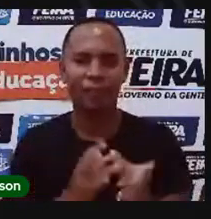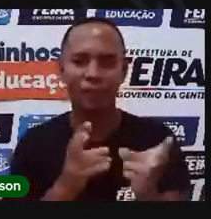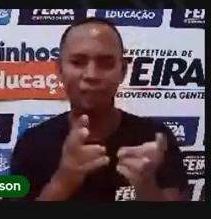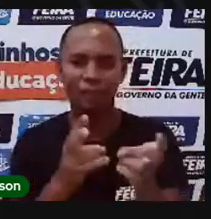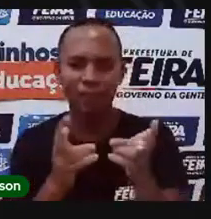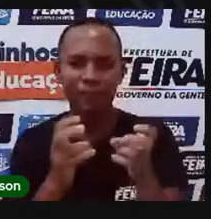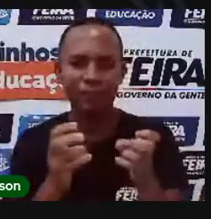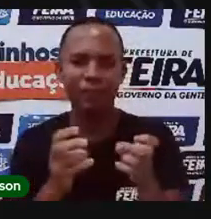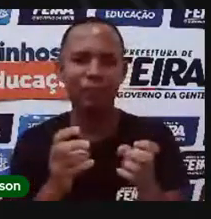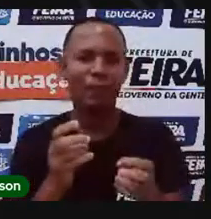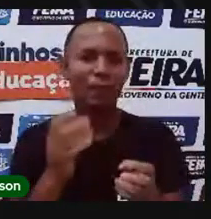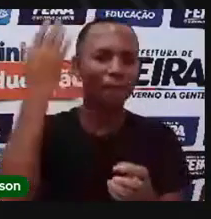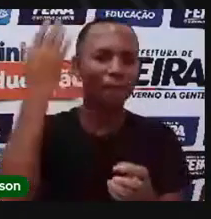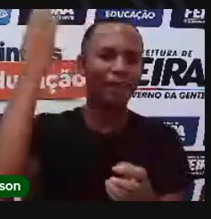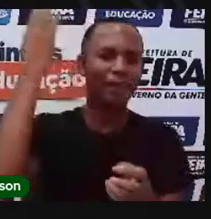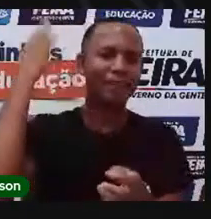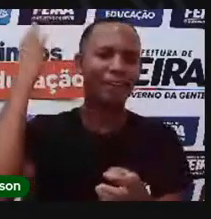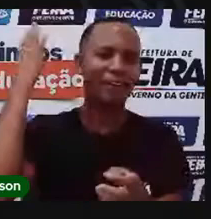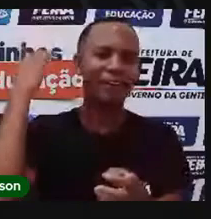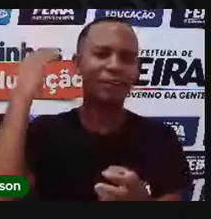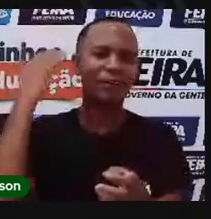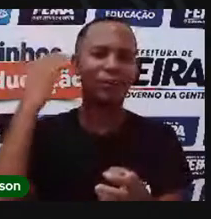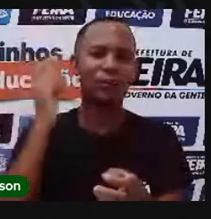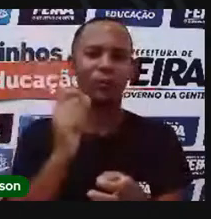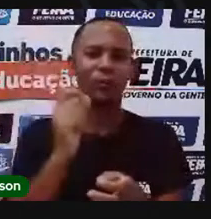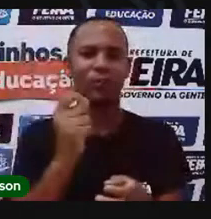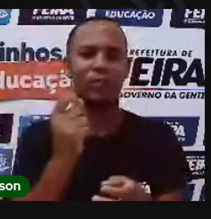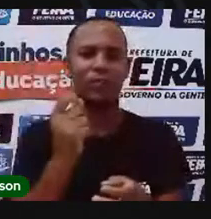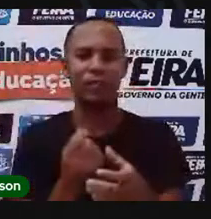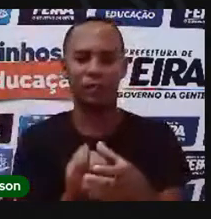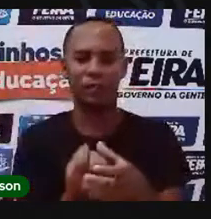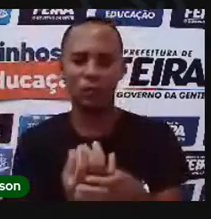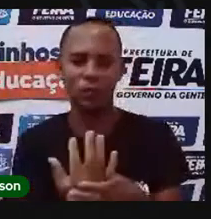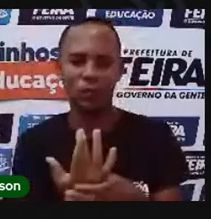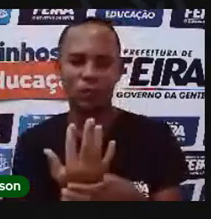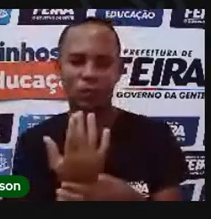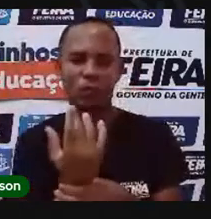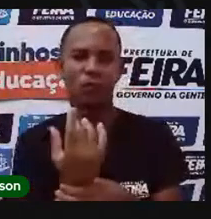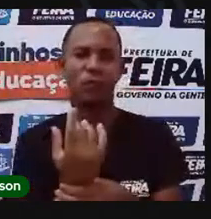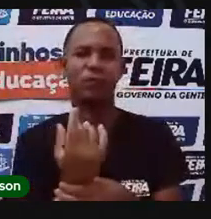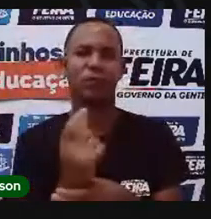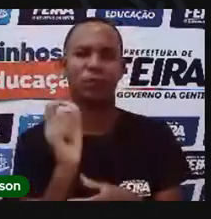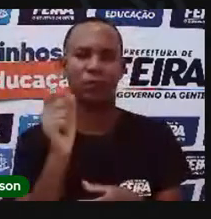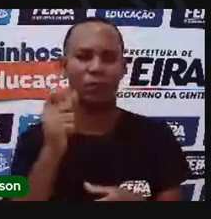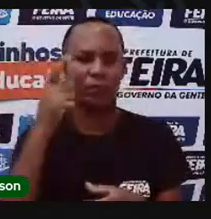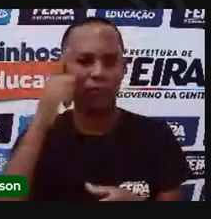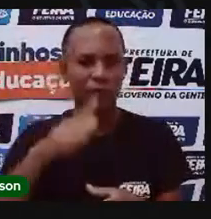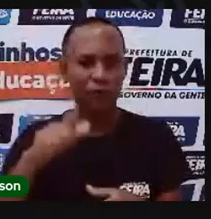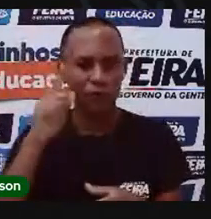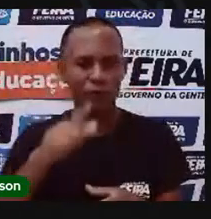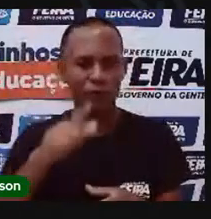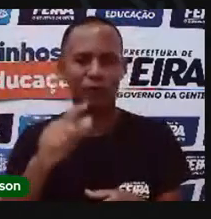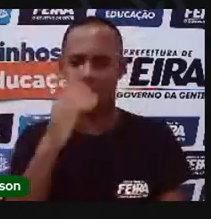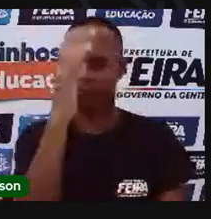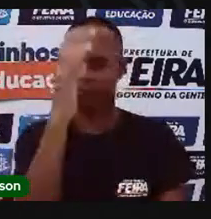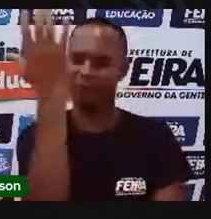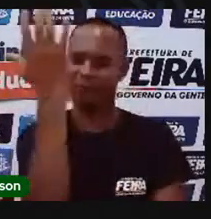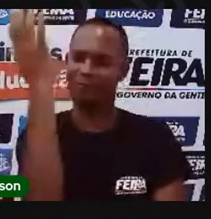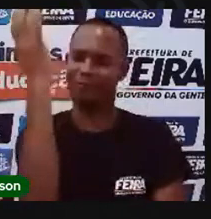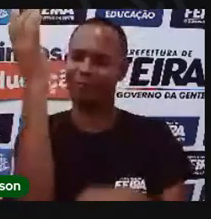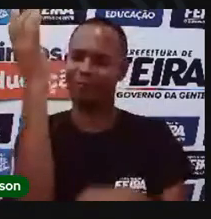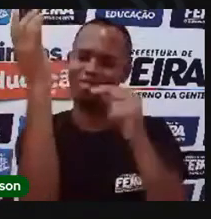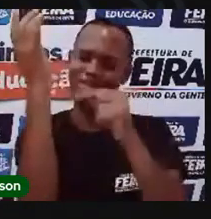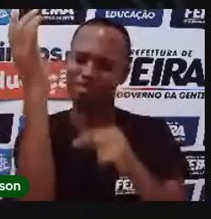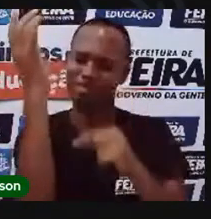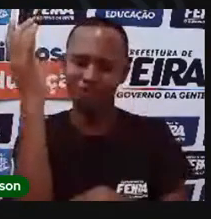o candeeiro, que a Pró já falou lá atrás, lembra que a Pró falou sobre ele? Ele aparece aqui uma outra vez, olha, o mandacaru e